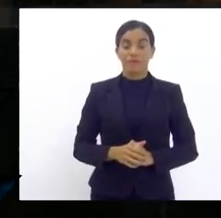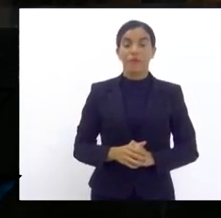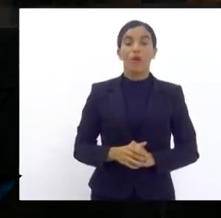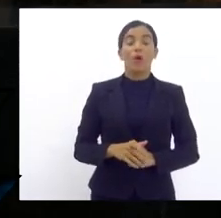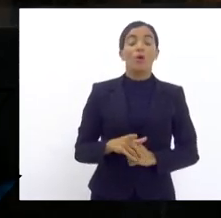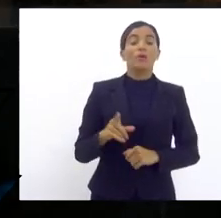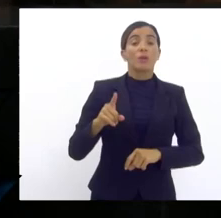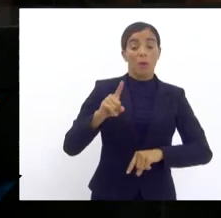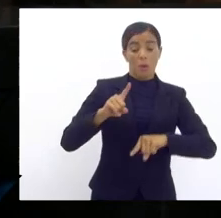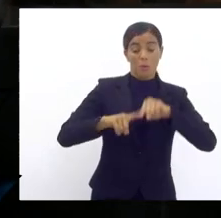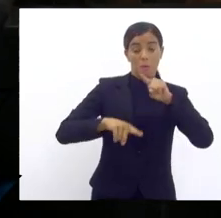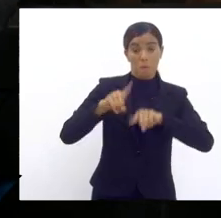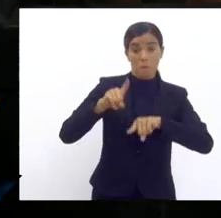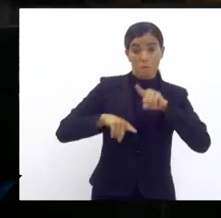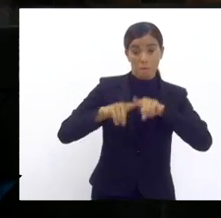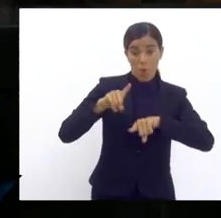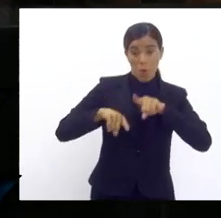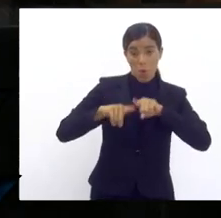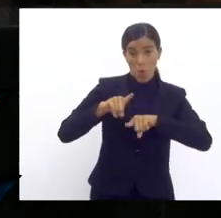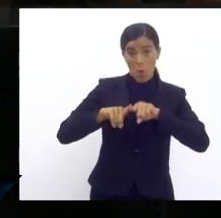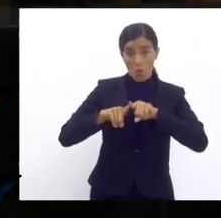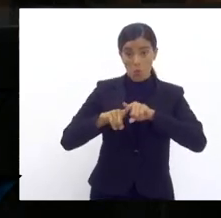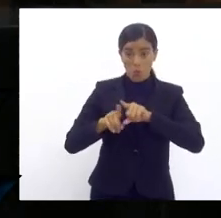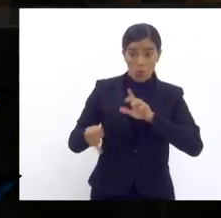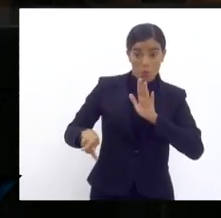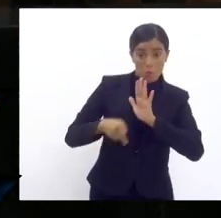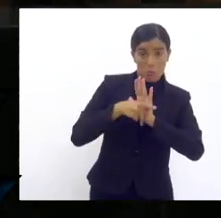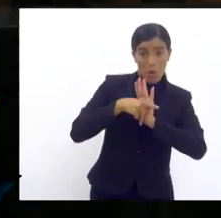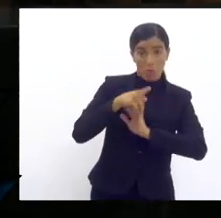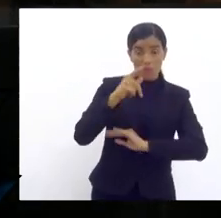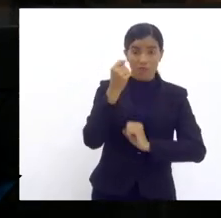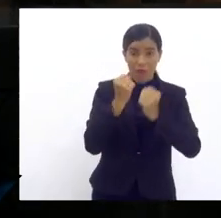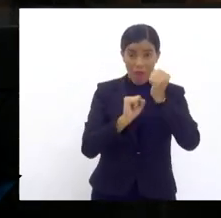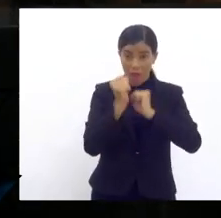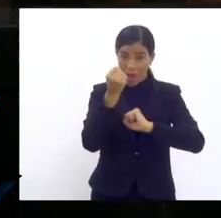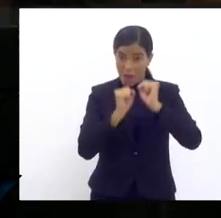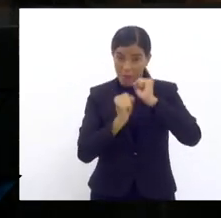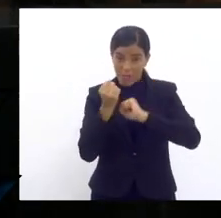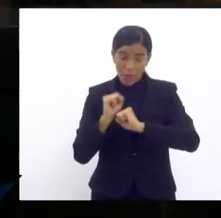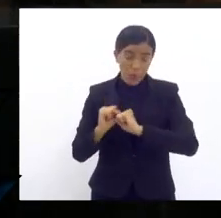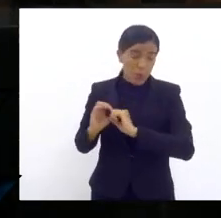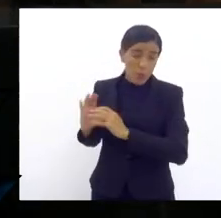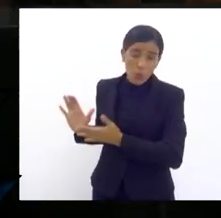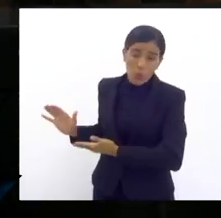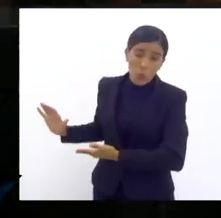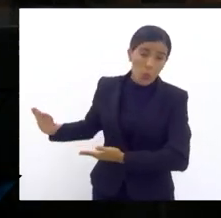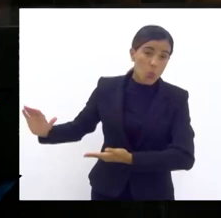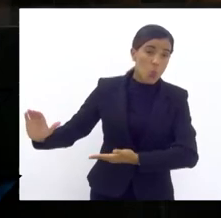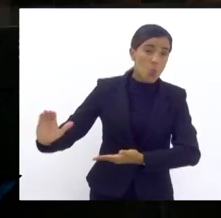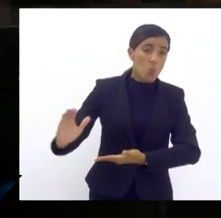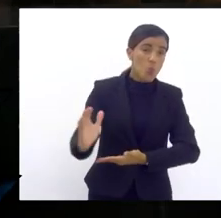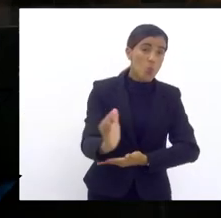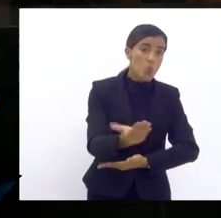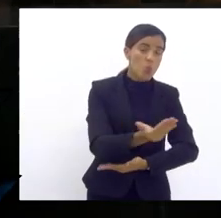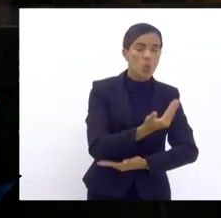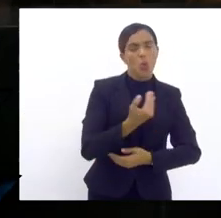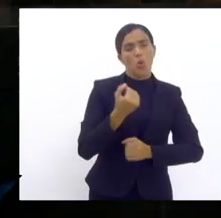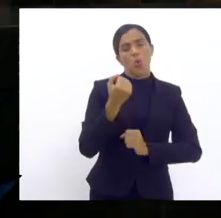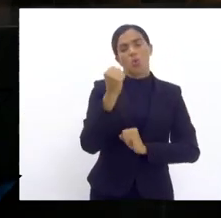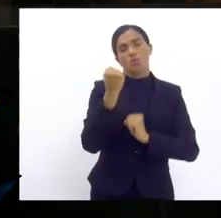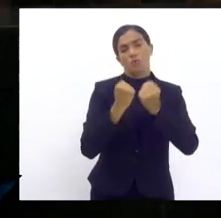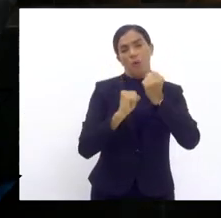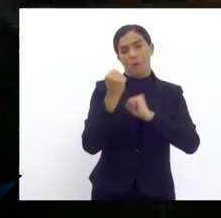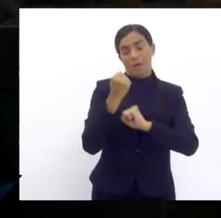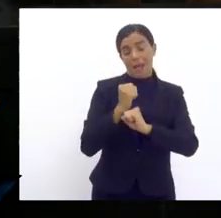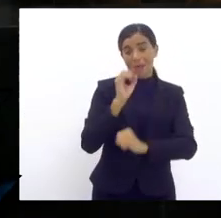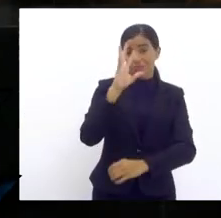o produto interno bruto deputado do estado do Rio de Janeiro que tudo aquilo que o estado produz